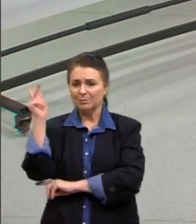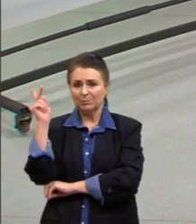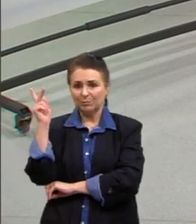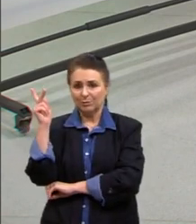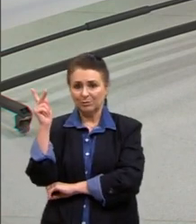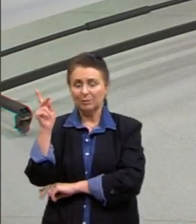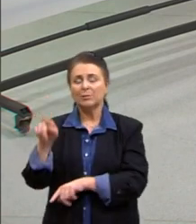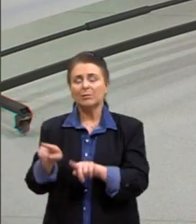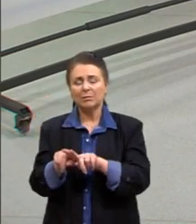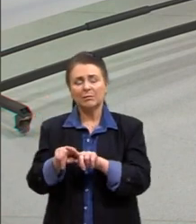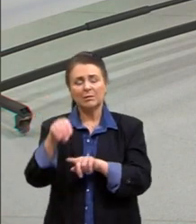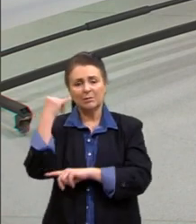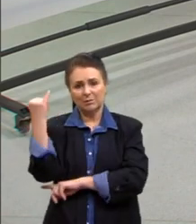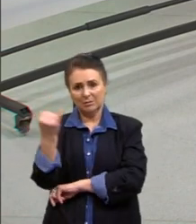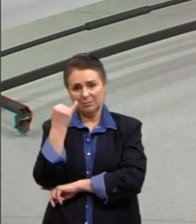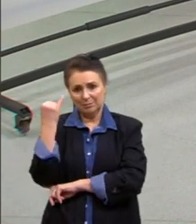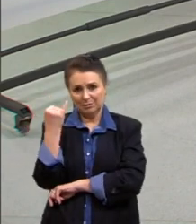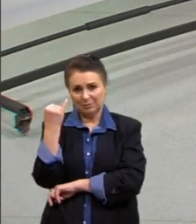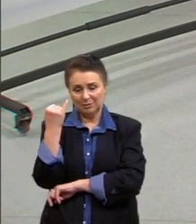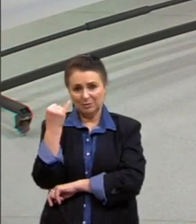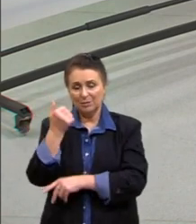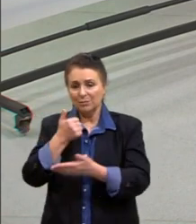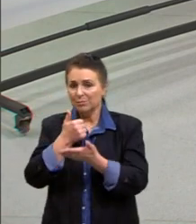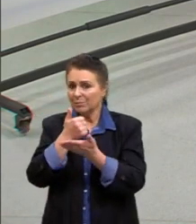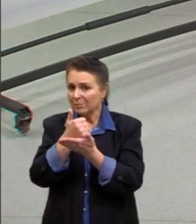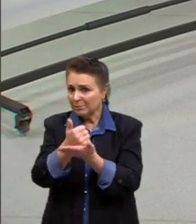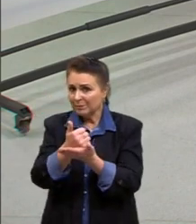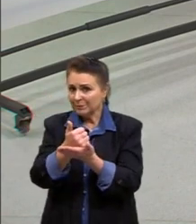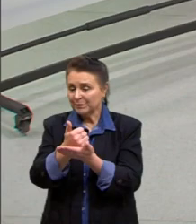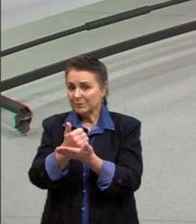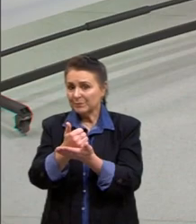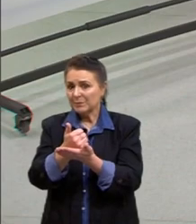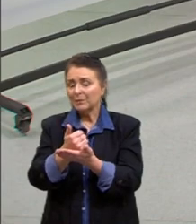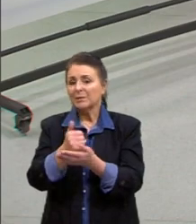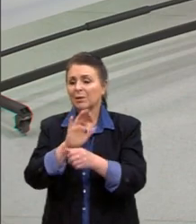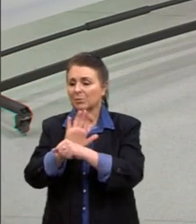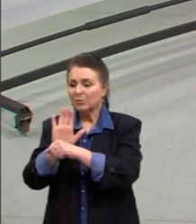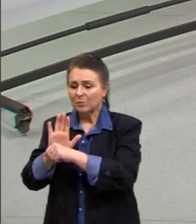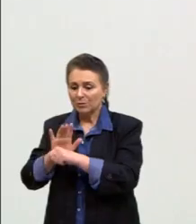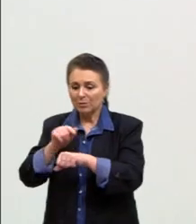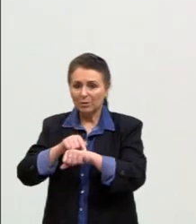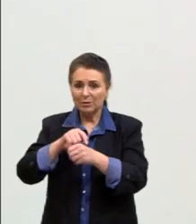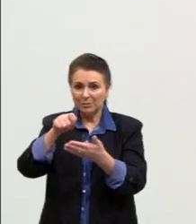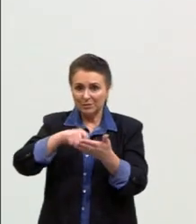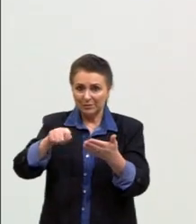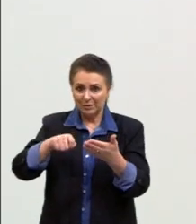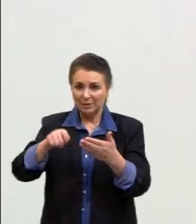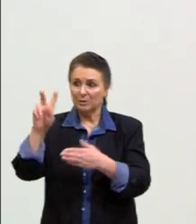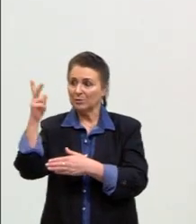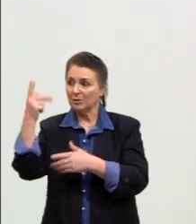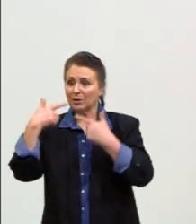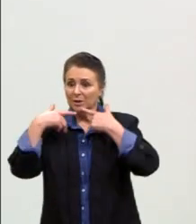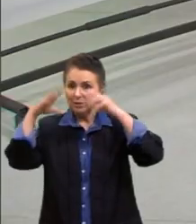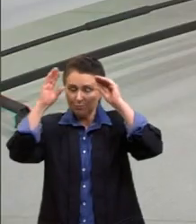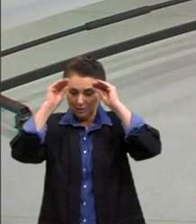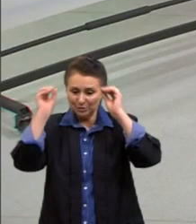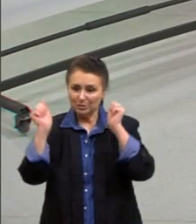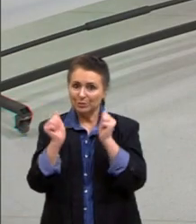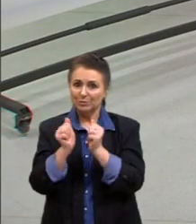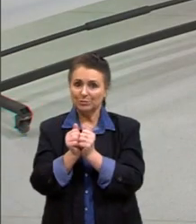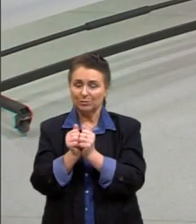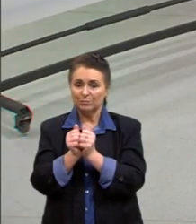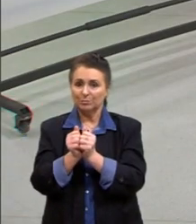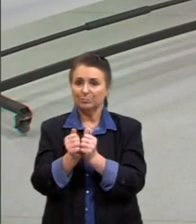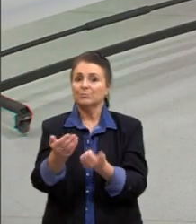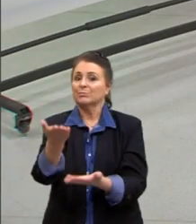também são importantes também servem como repertório então a história tem tudo a ver com as linguagens para mostrar que a